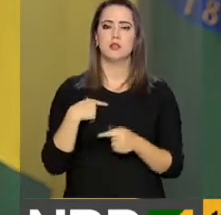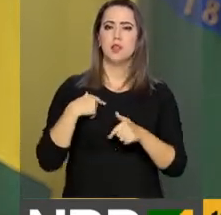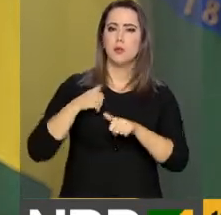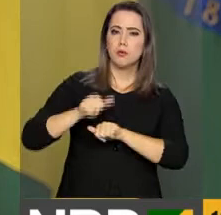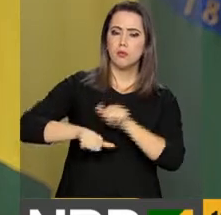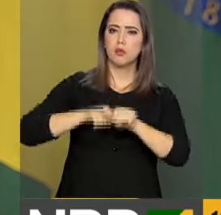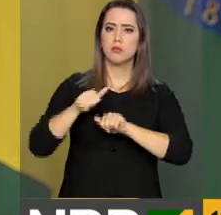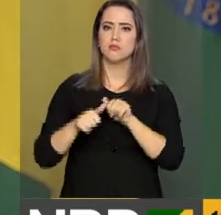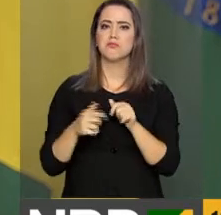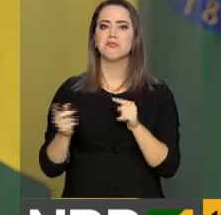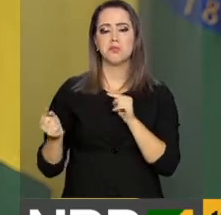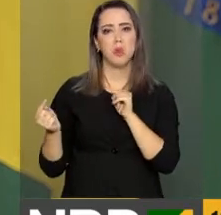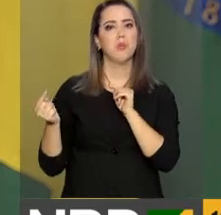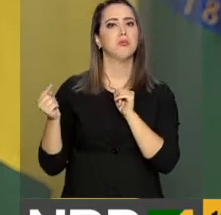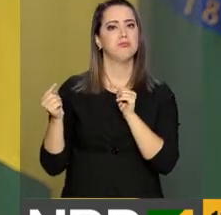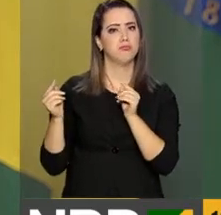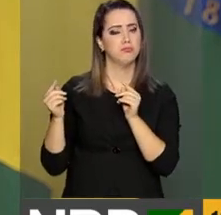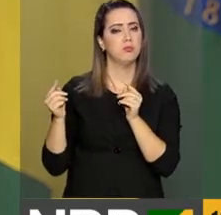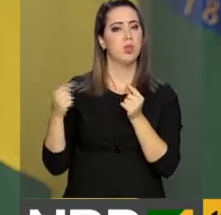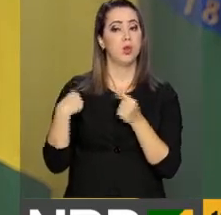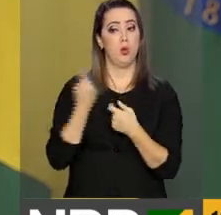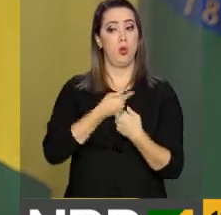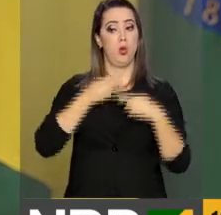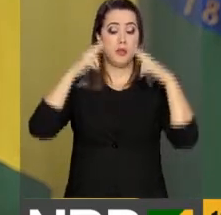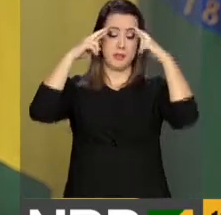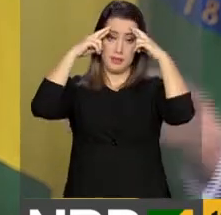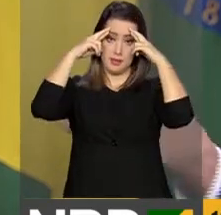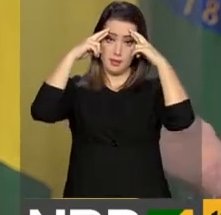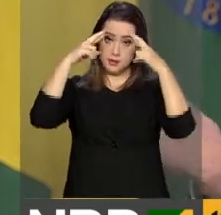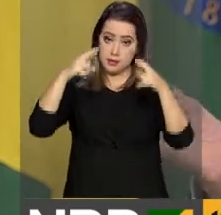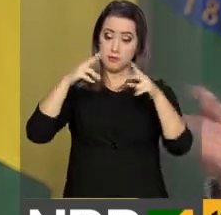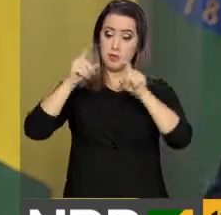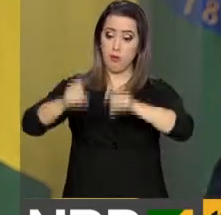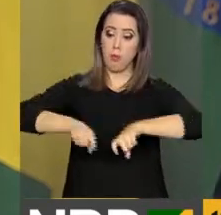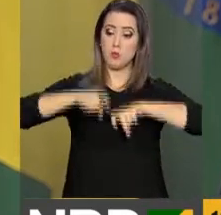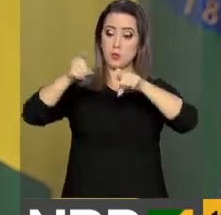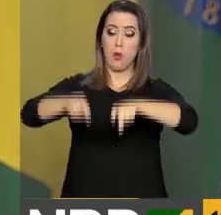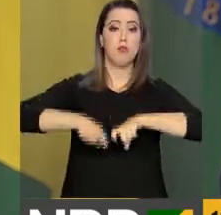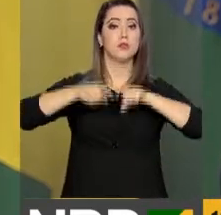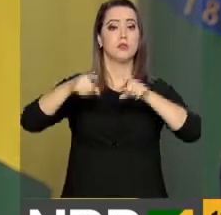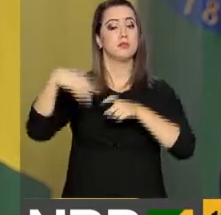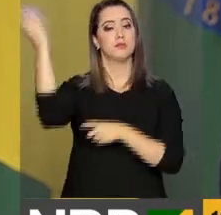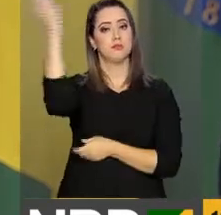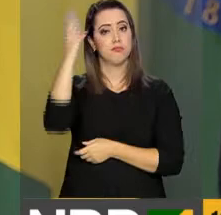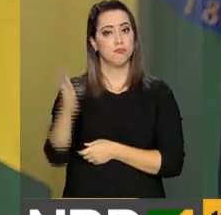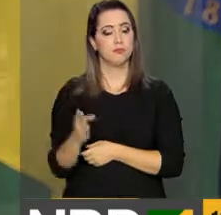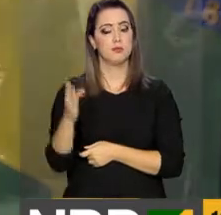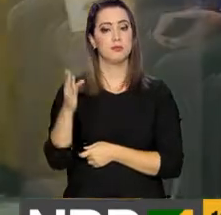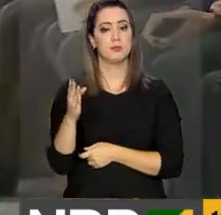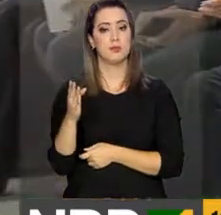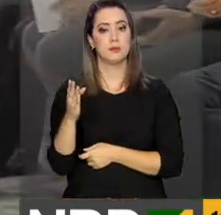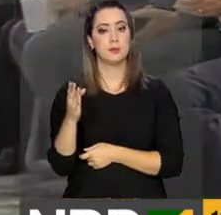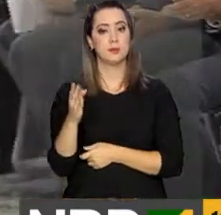aperfeiçoar e apadrinhar. Então, o que nós temos é respeito pelo agronegócio do Brasil, não é?